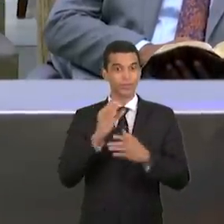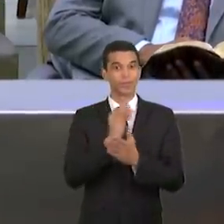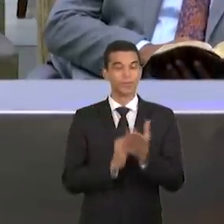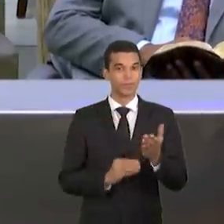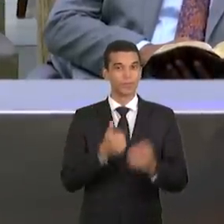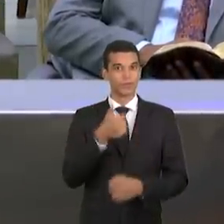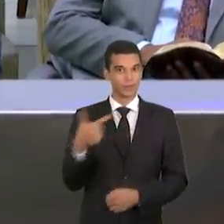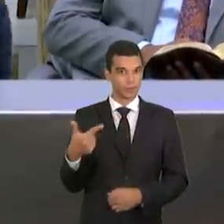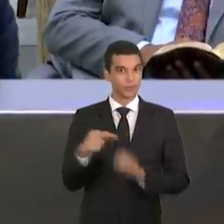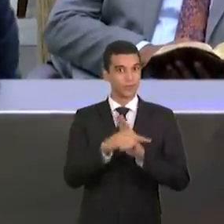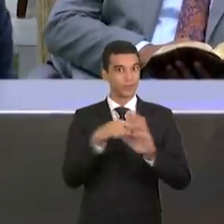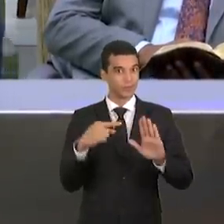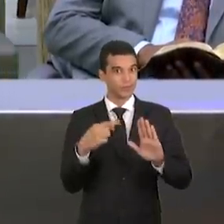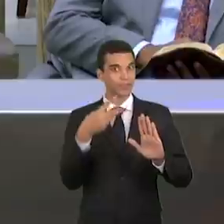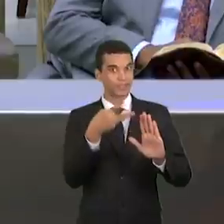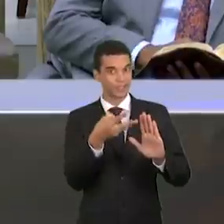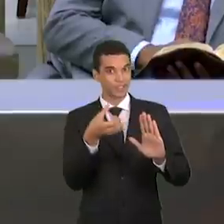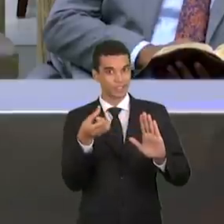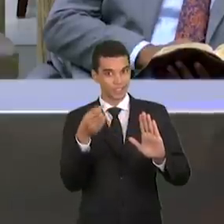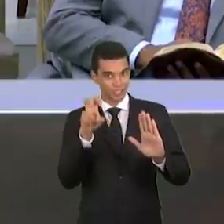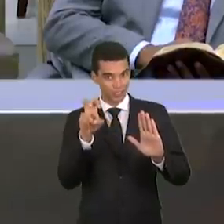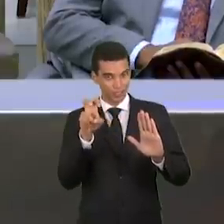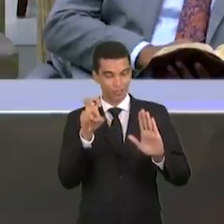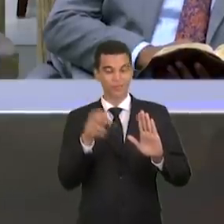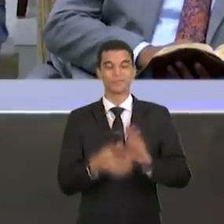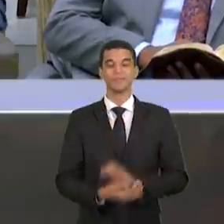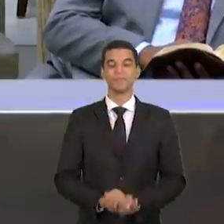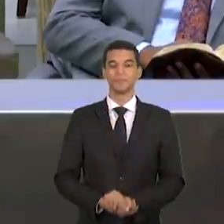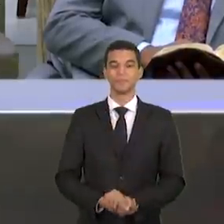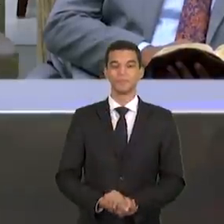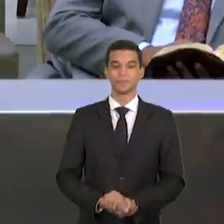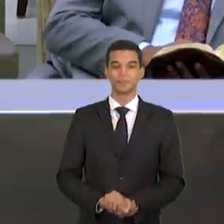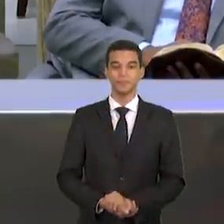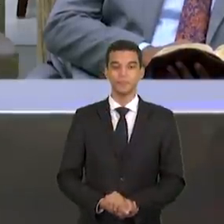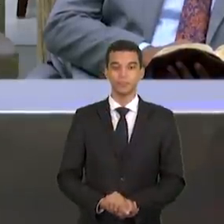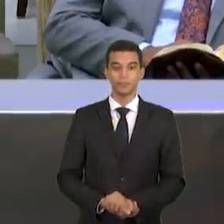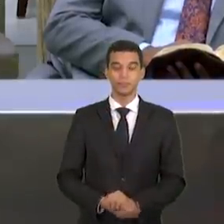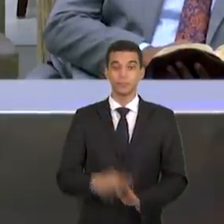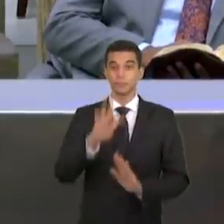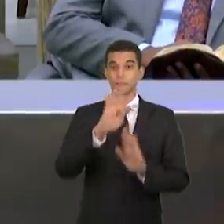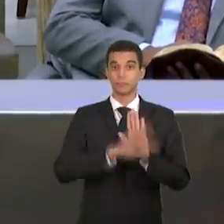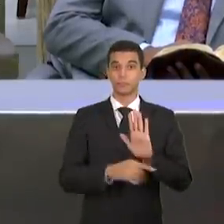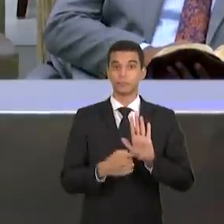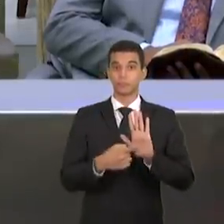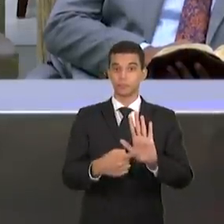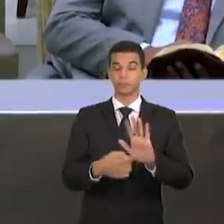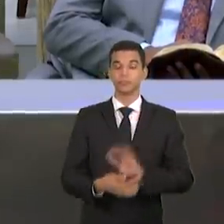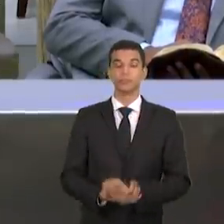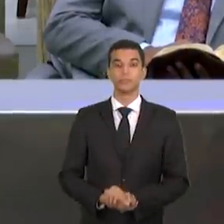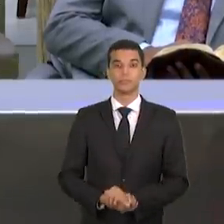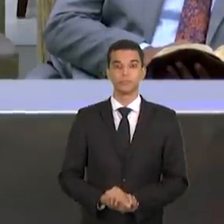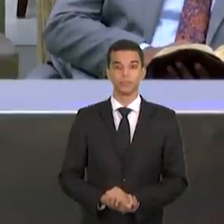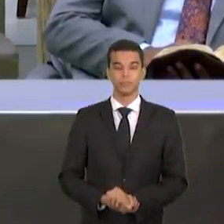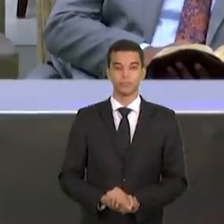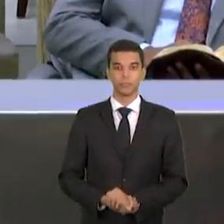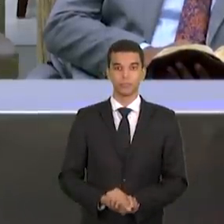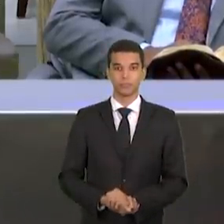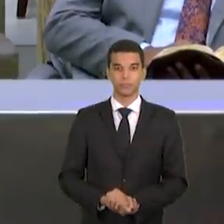Ok. Versículo 35 está escrito: estejam cingidos os vossos